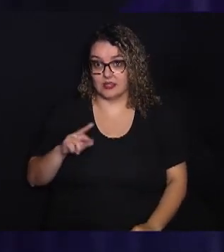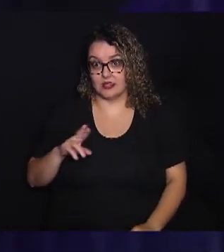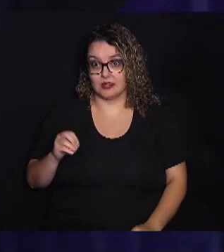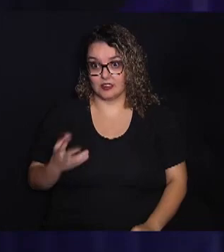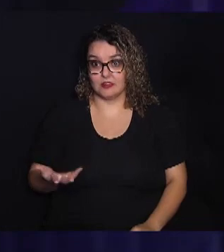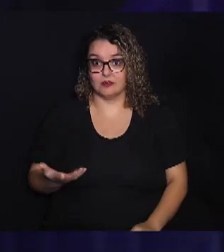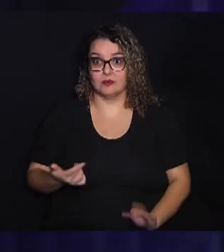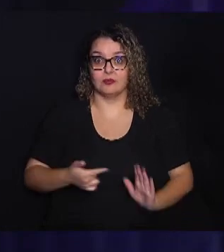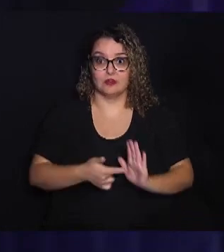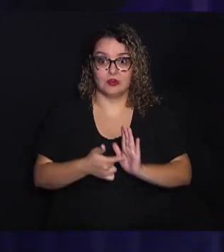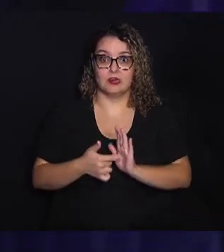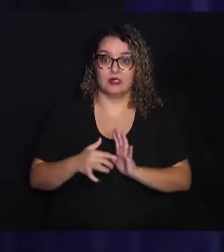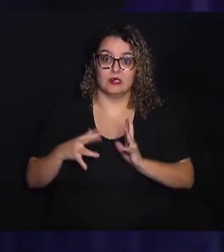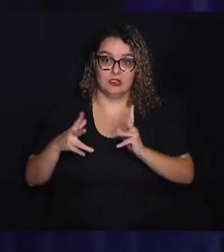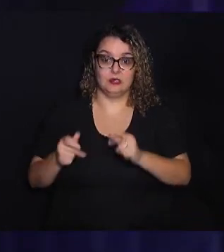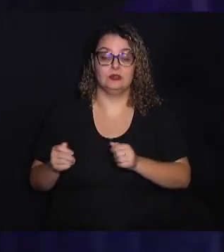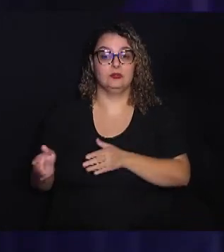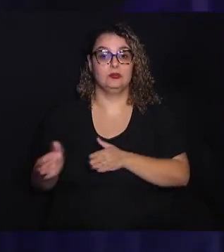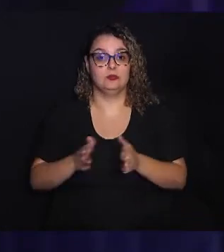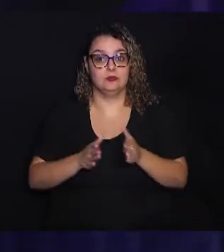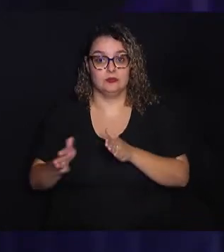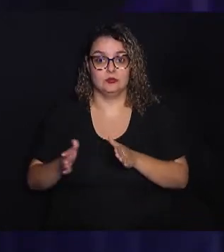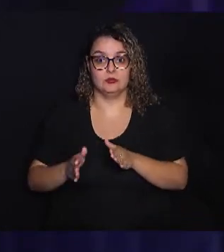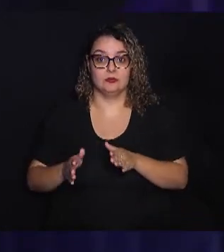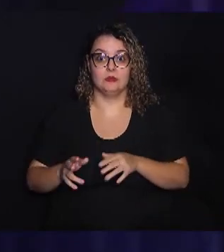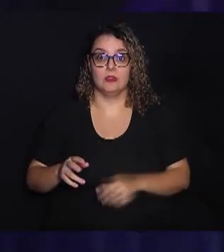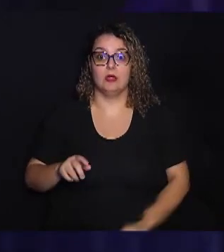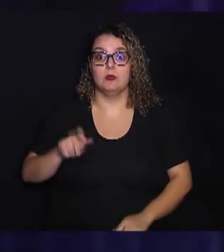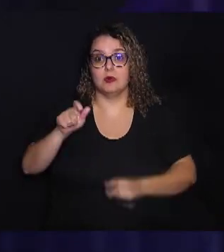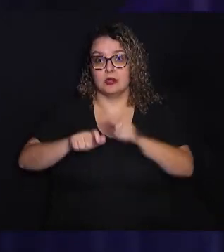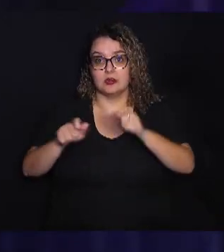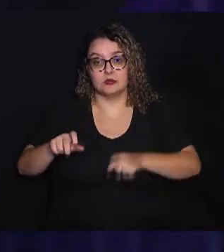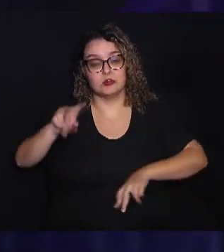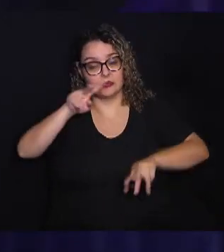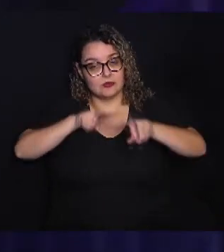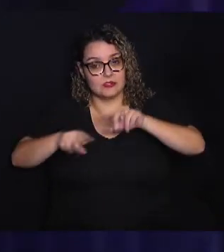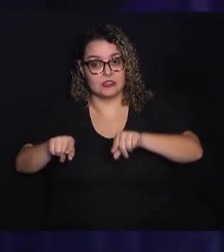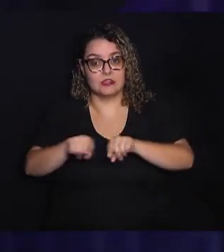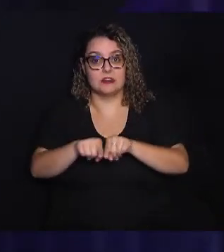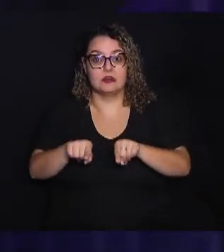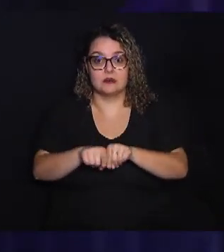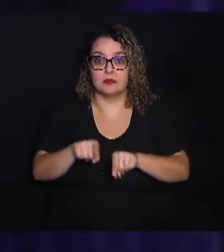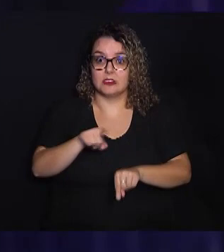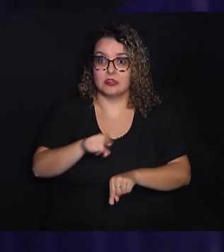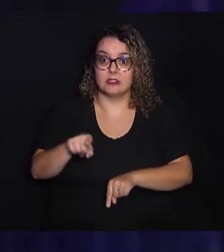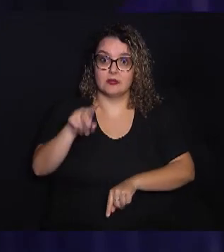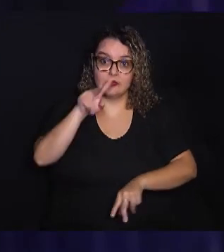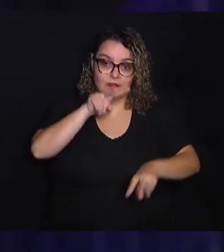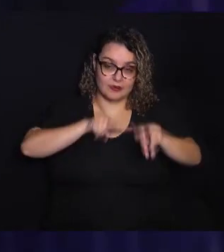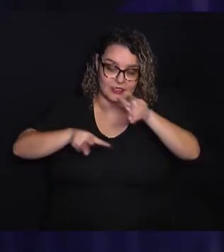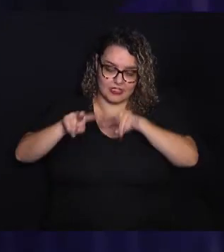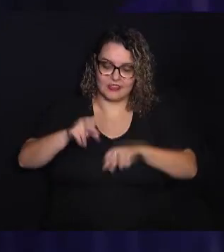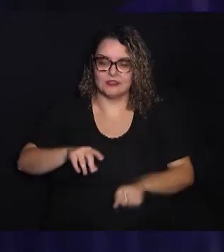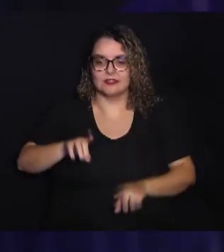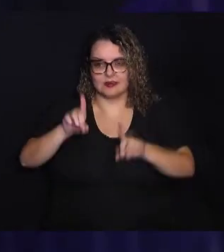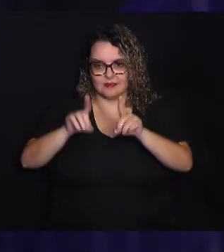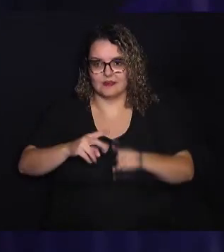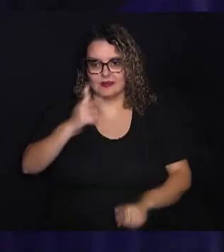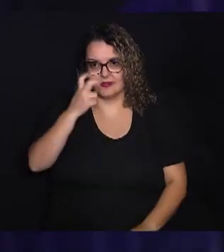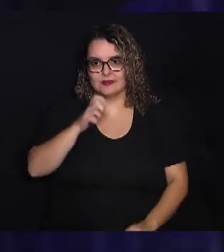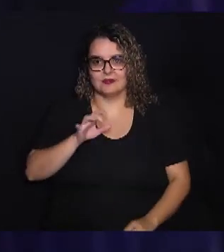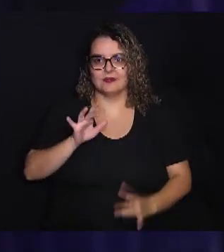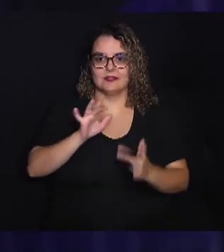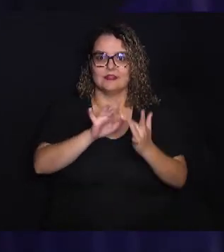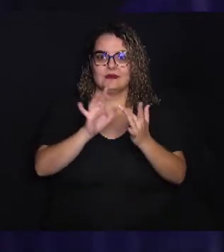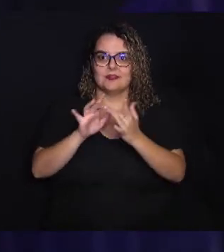a exposição é toda acessível para videntes e não videntes, e tem a legenda em braille, então você pode tocar a obra, o que é muito